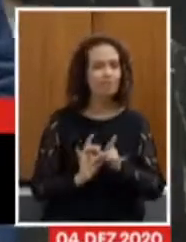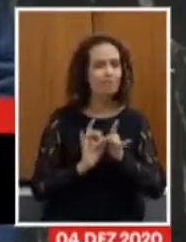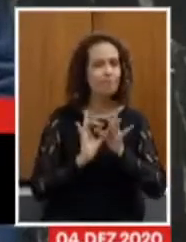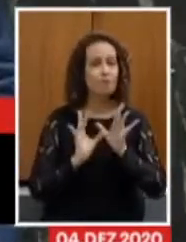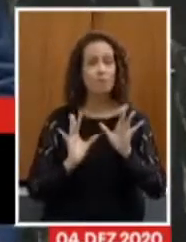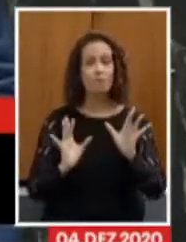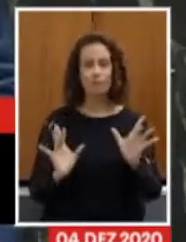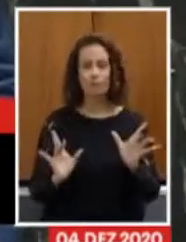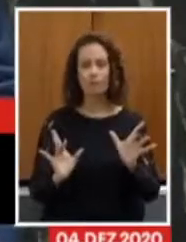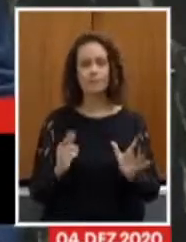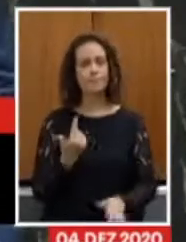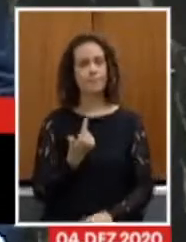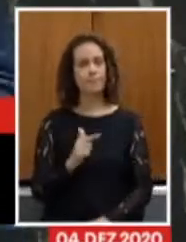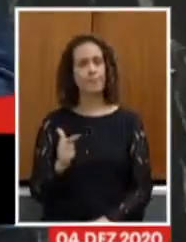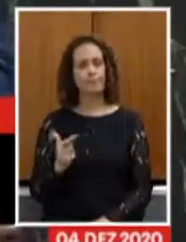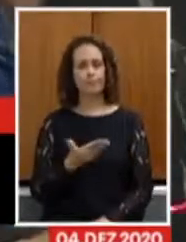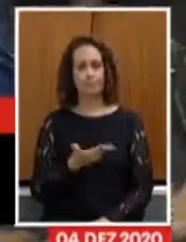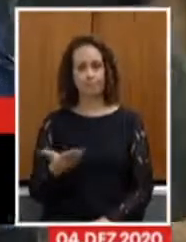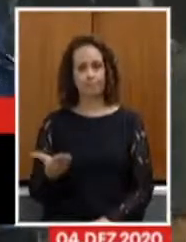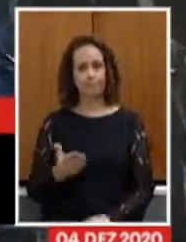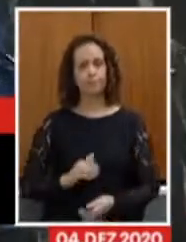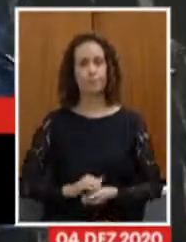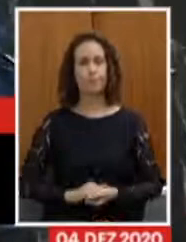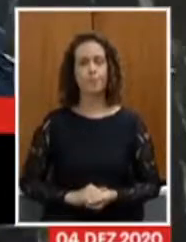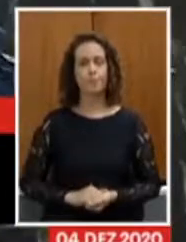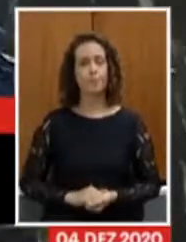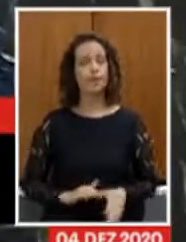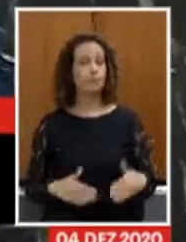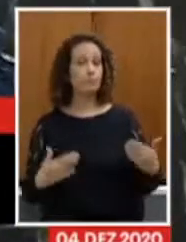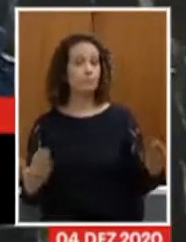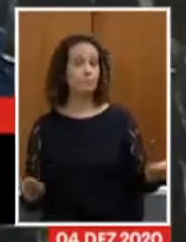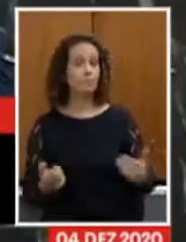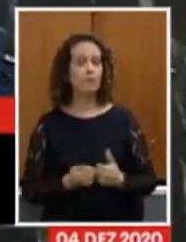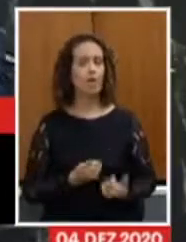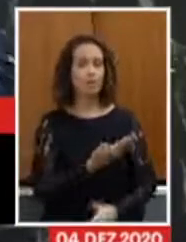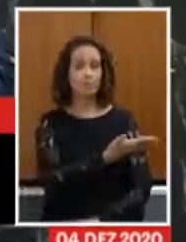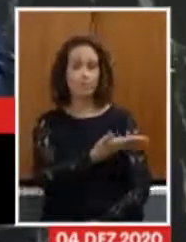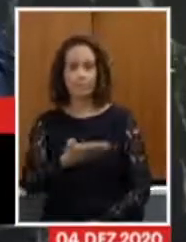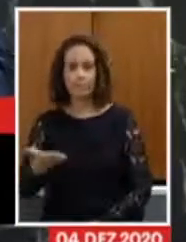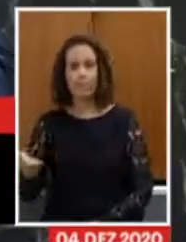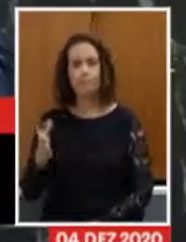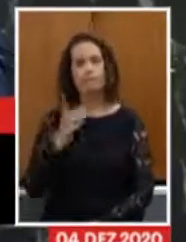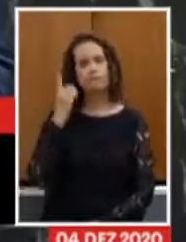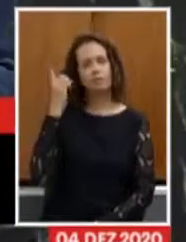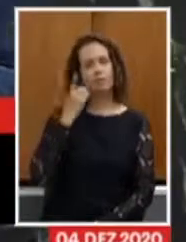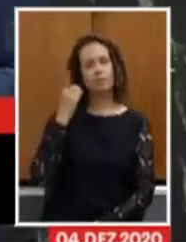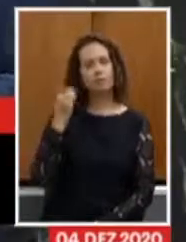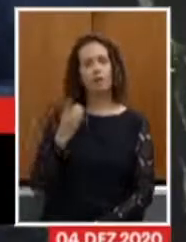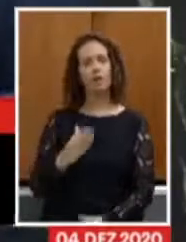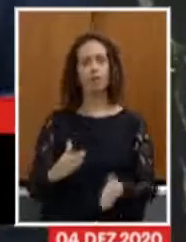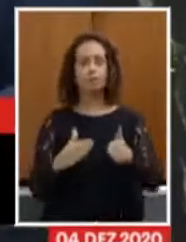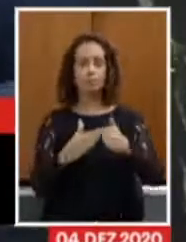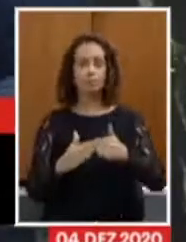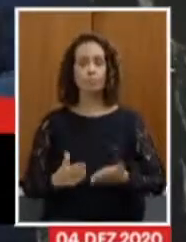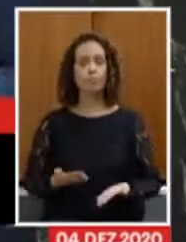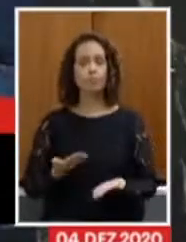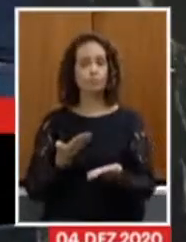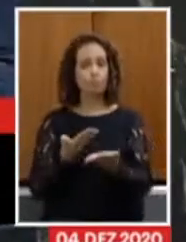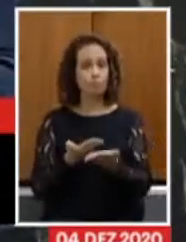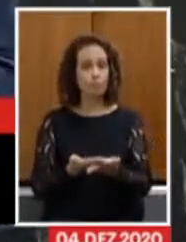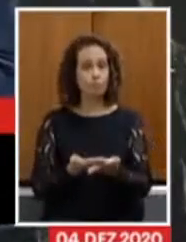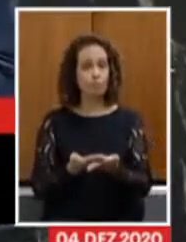fazer frente a elas. Então, senhoras e senhores deputados, nosso encaminhamento